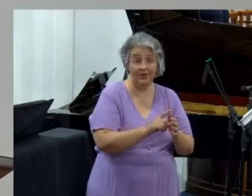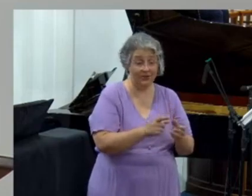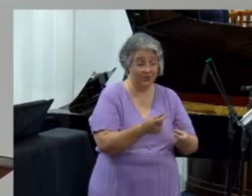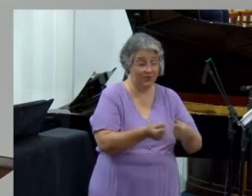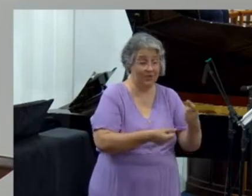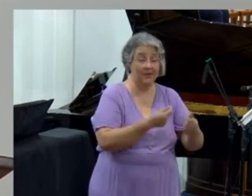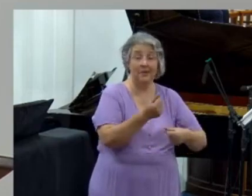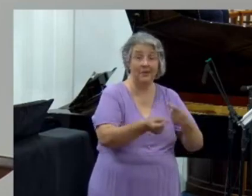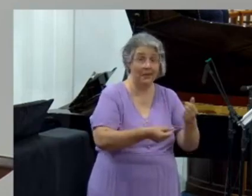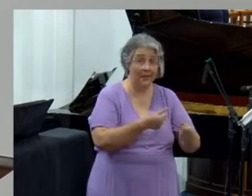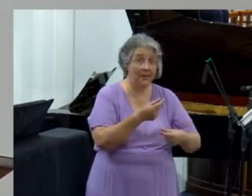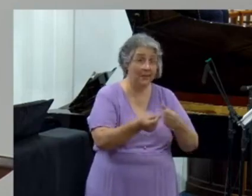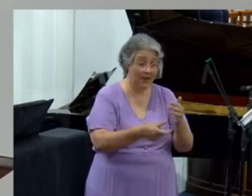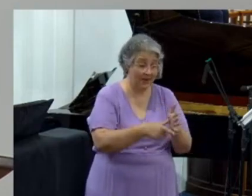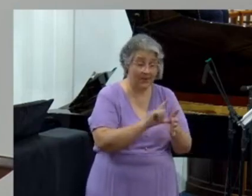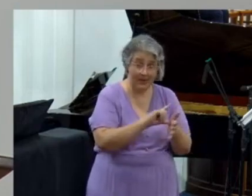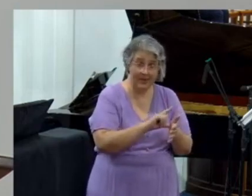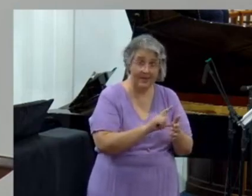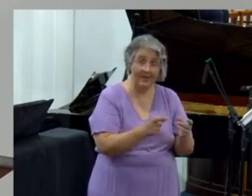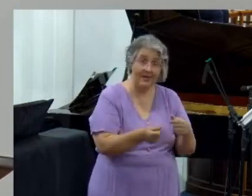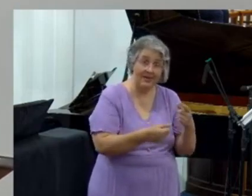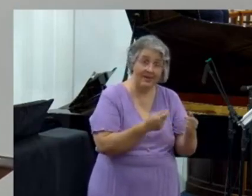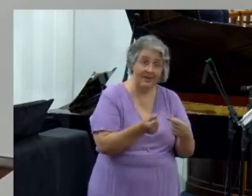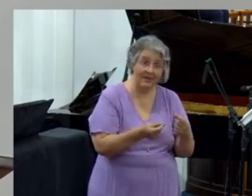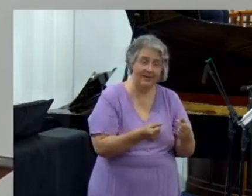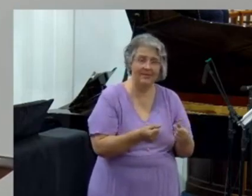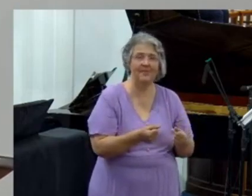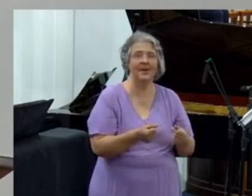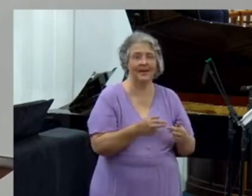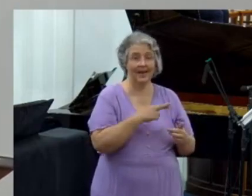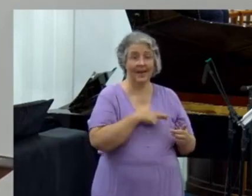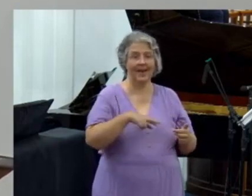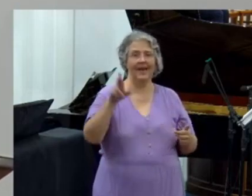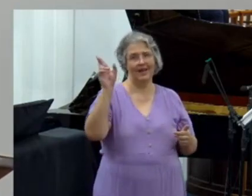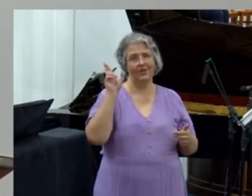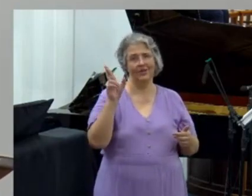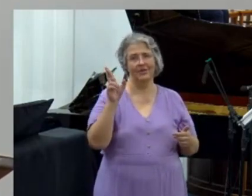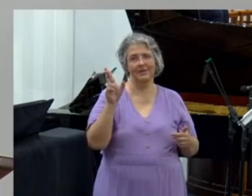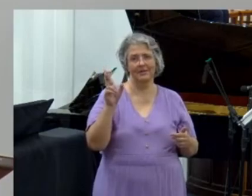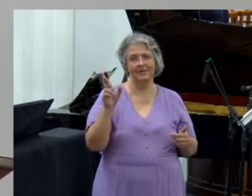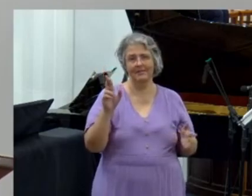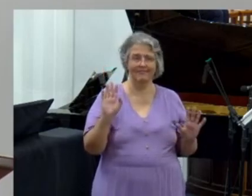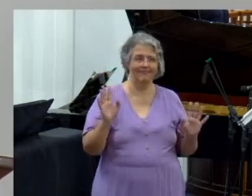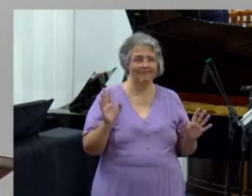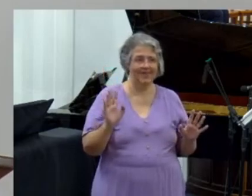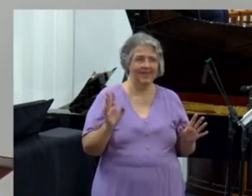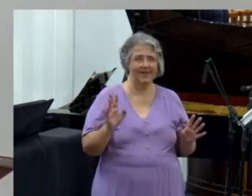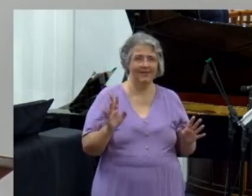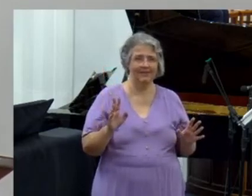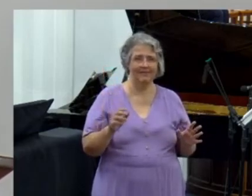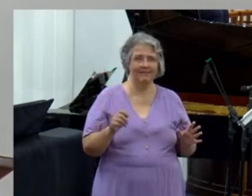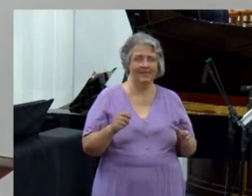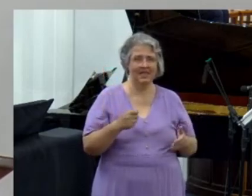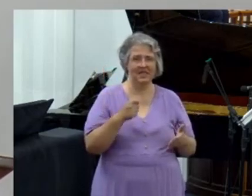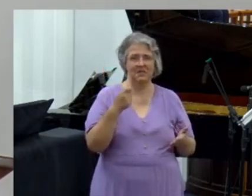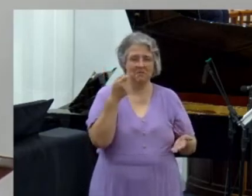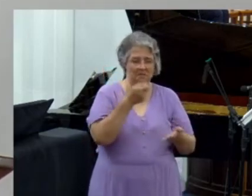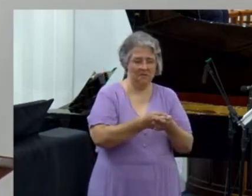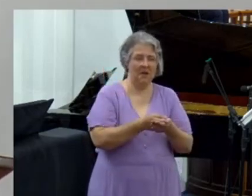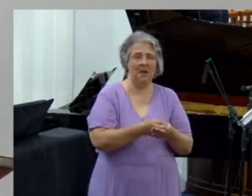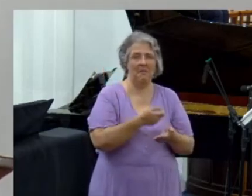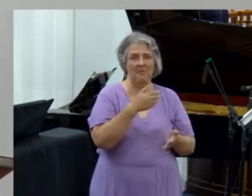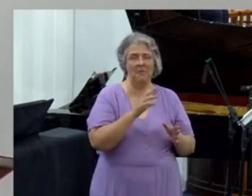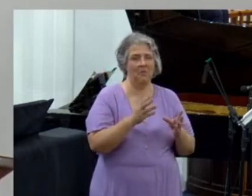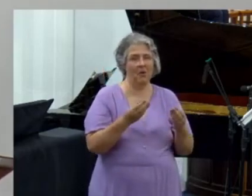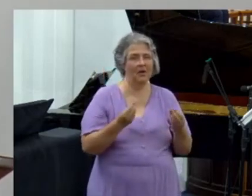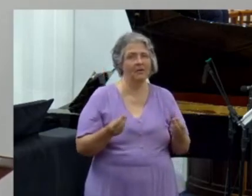de coisas, para que então a religião se tornasse um pouco mais leve, não tão exigente. Afinal, cada animal